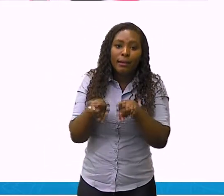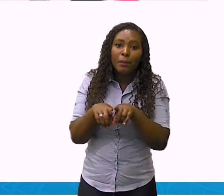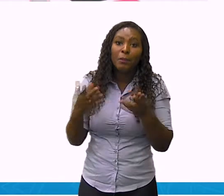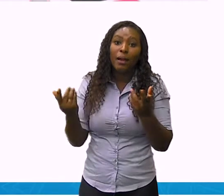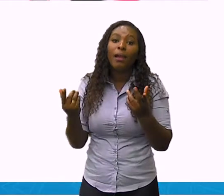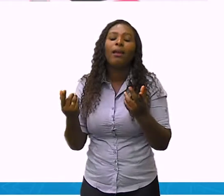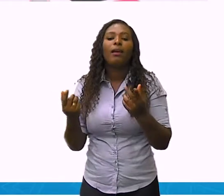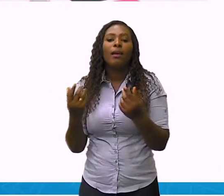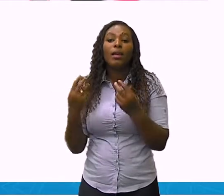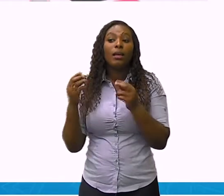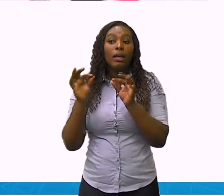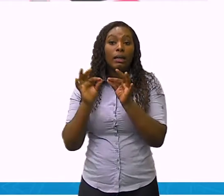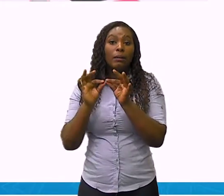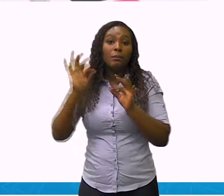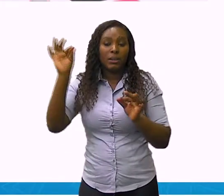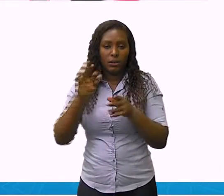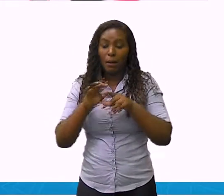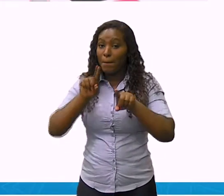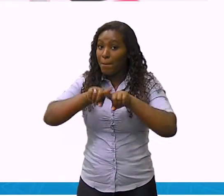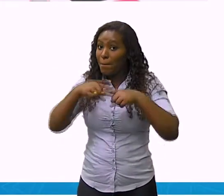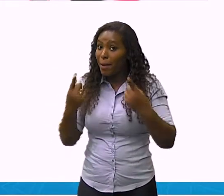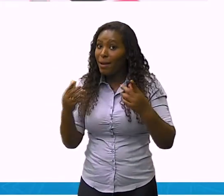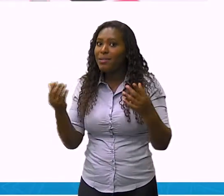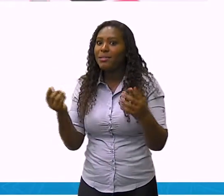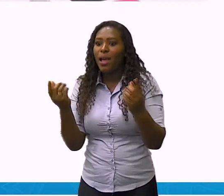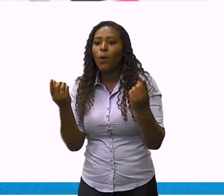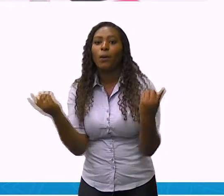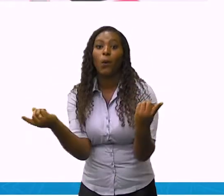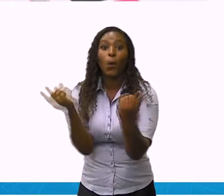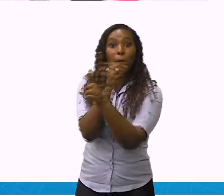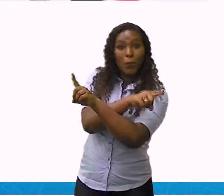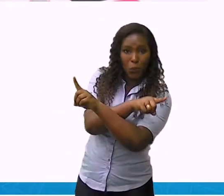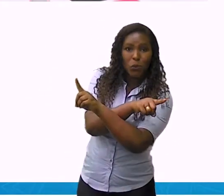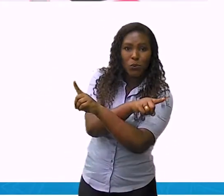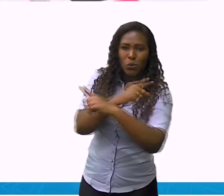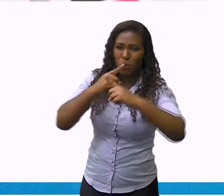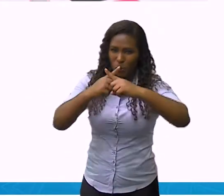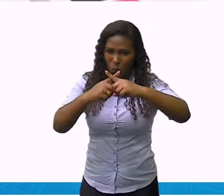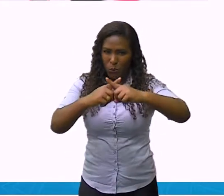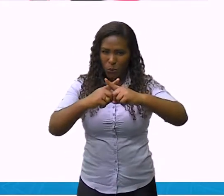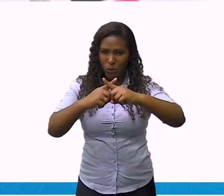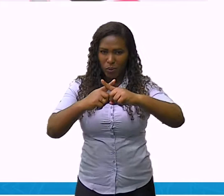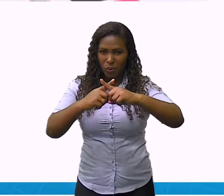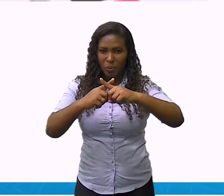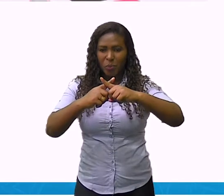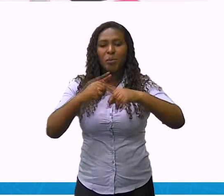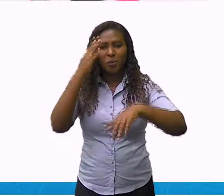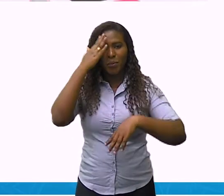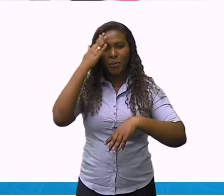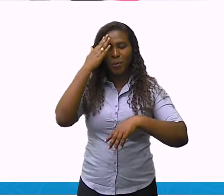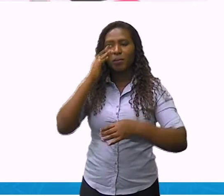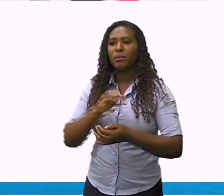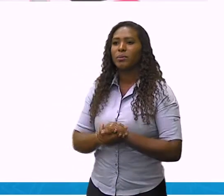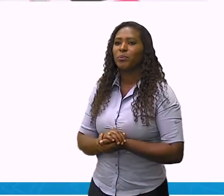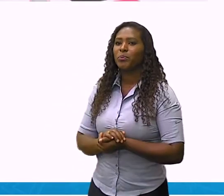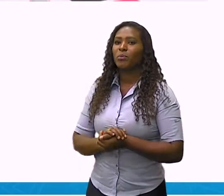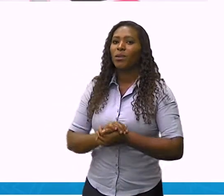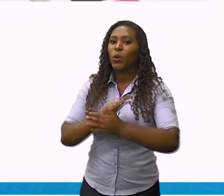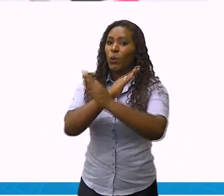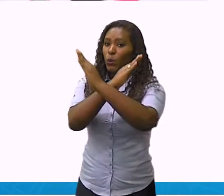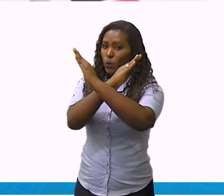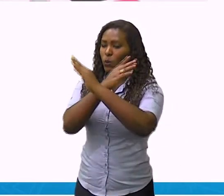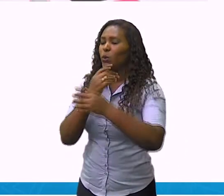oposto ao lado AD no paralelogramo. São congruentes. O lado BC, ele é